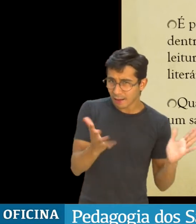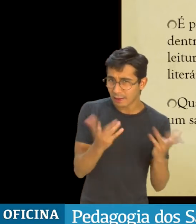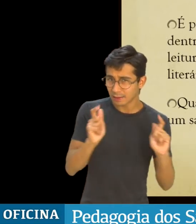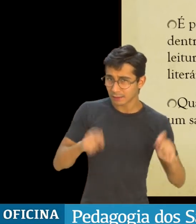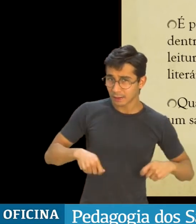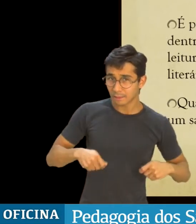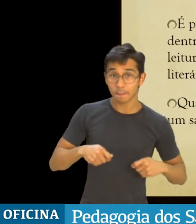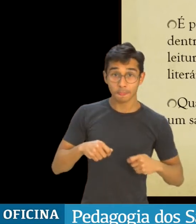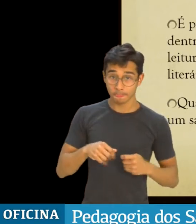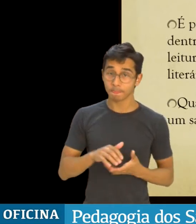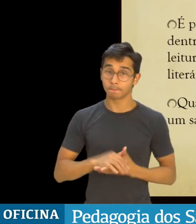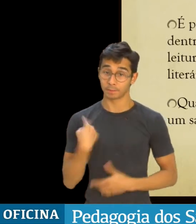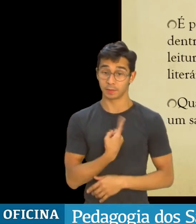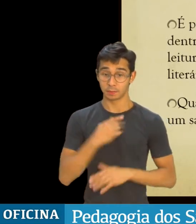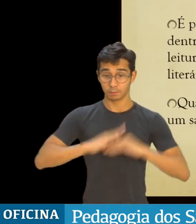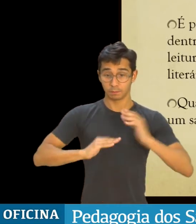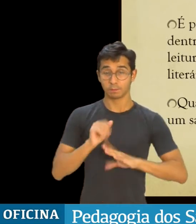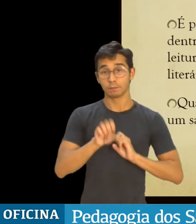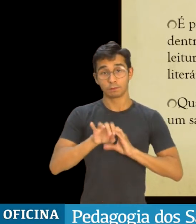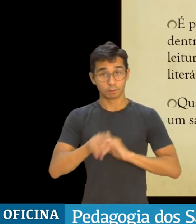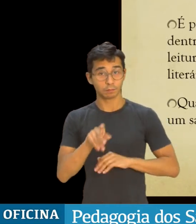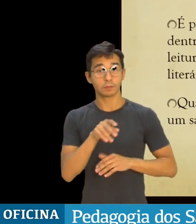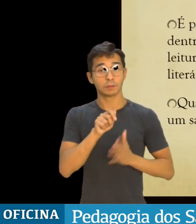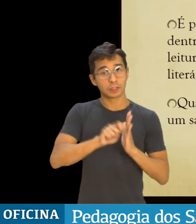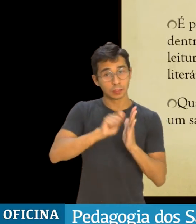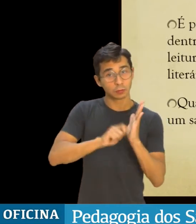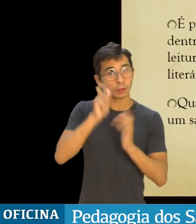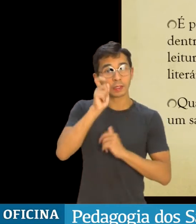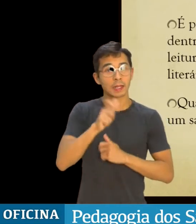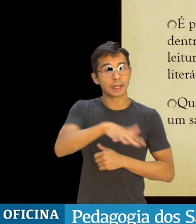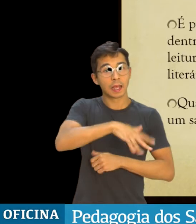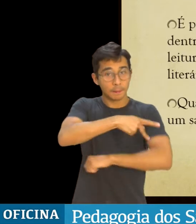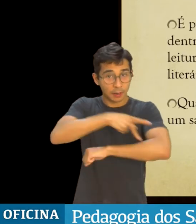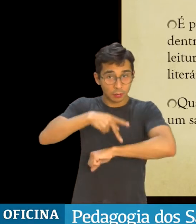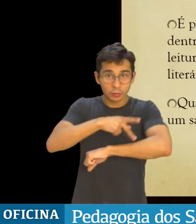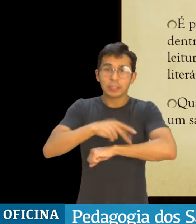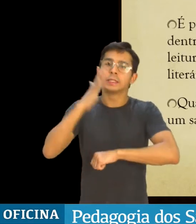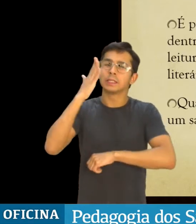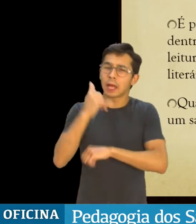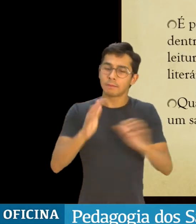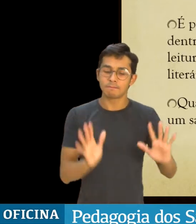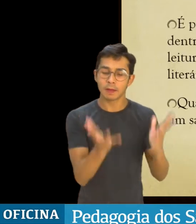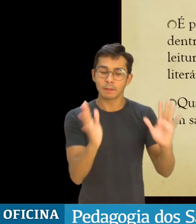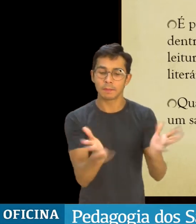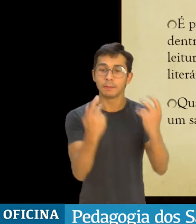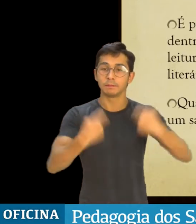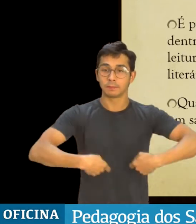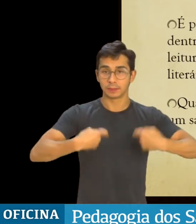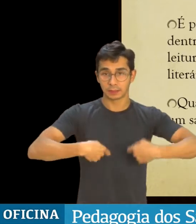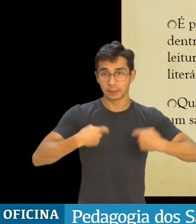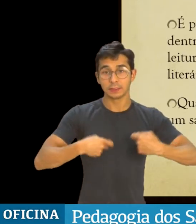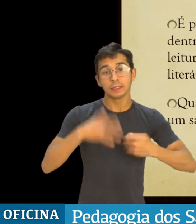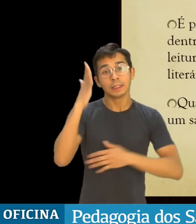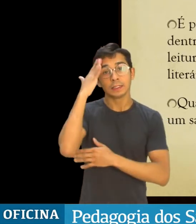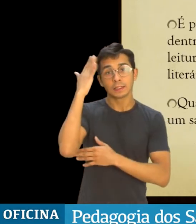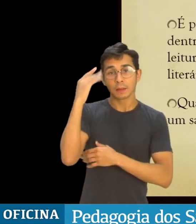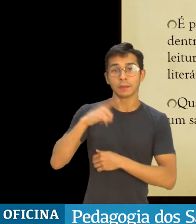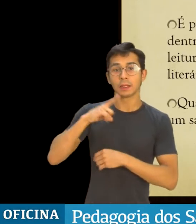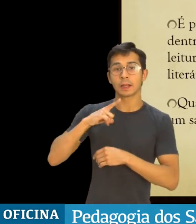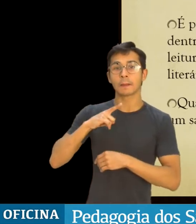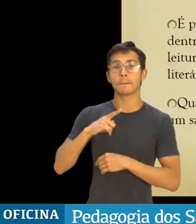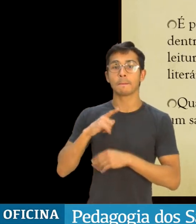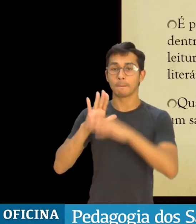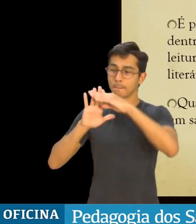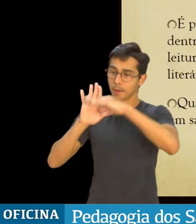enquanto educadores ou escritores ou interessados nessa área, a gente sabe ainda que temos o Plano Nacional de